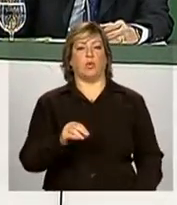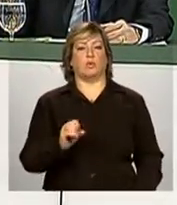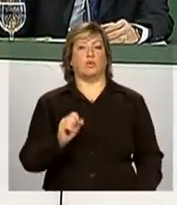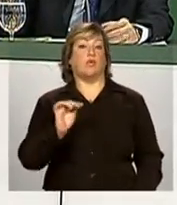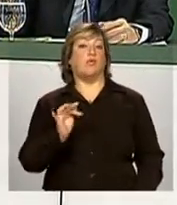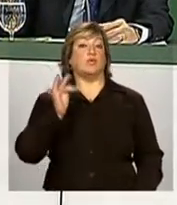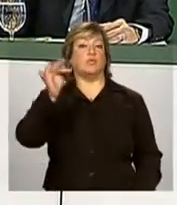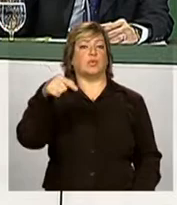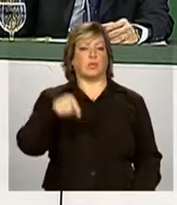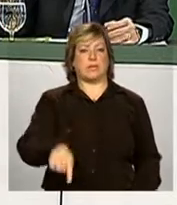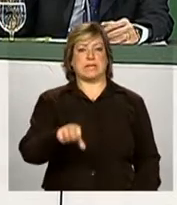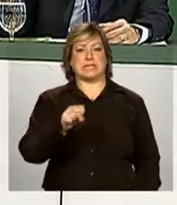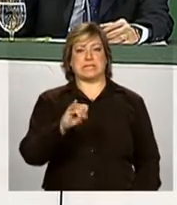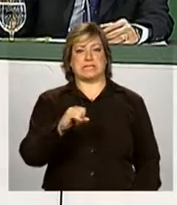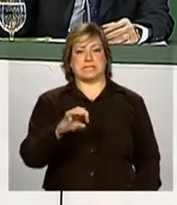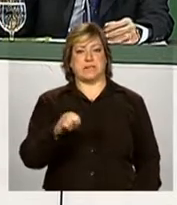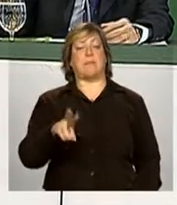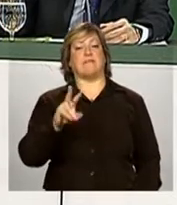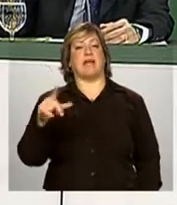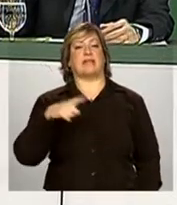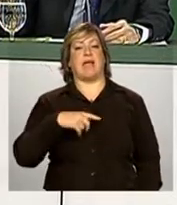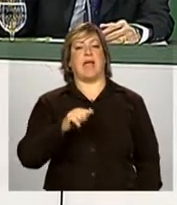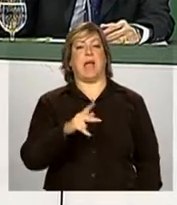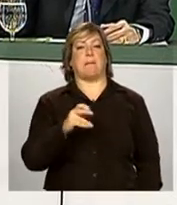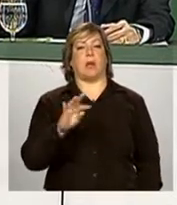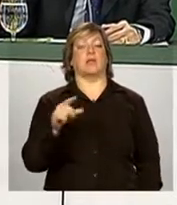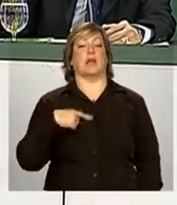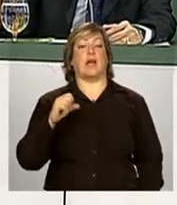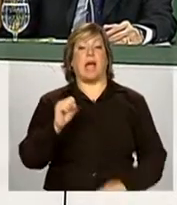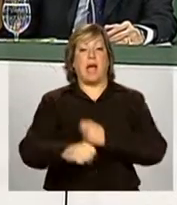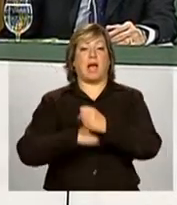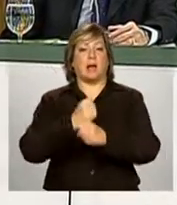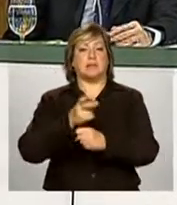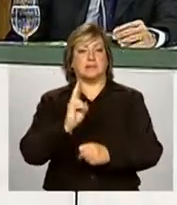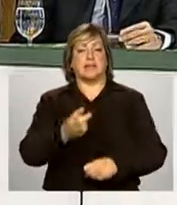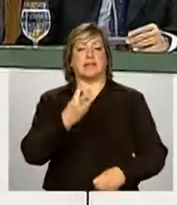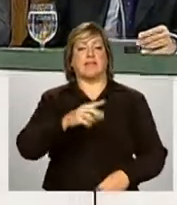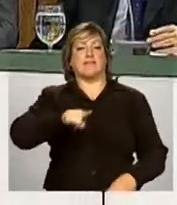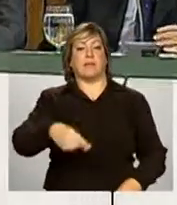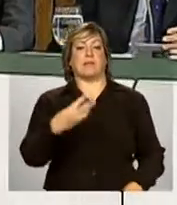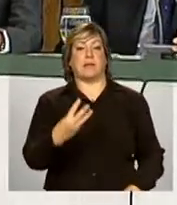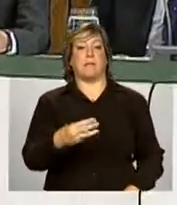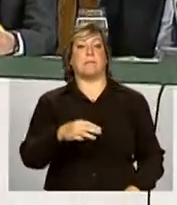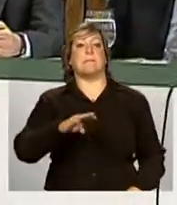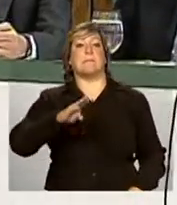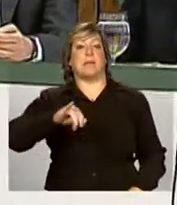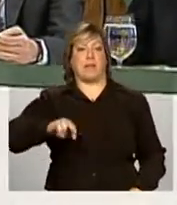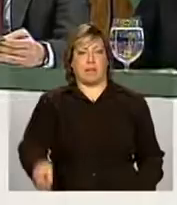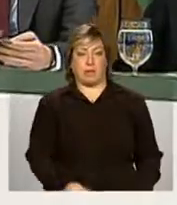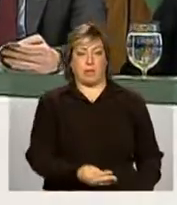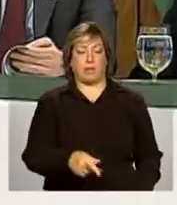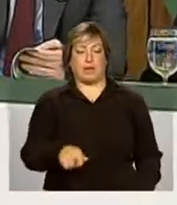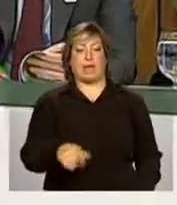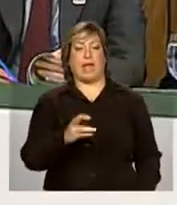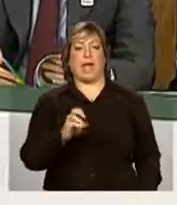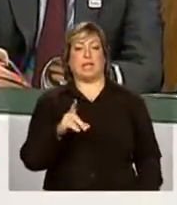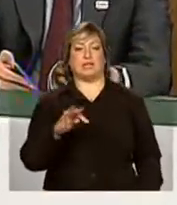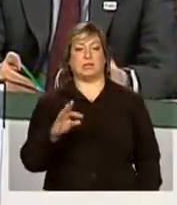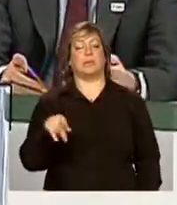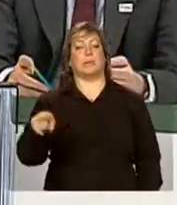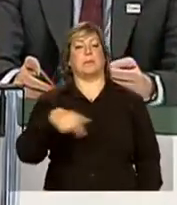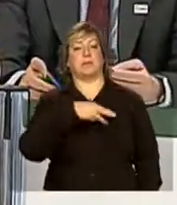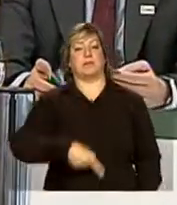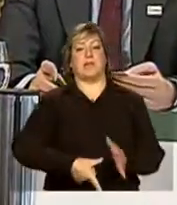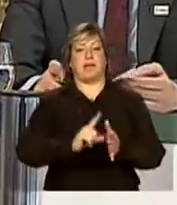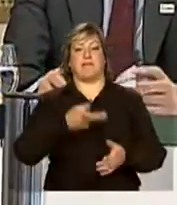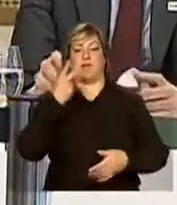sistema vão ter um aporte anual de 3,3 bilhões. São os créditos que o ministro